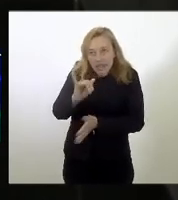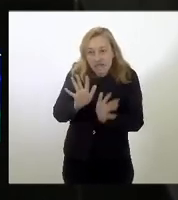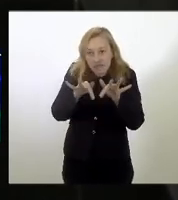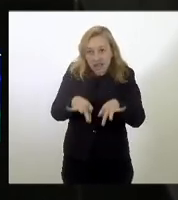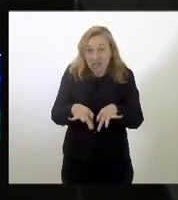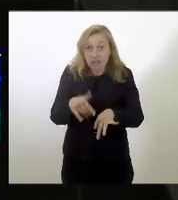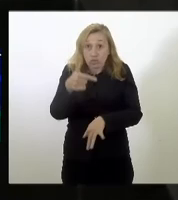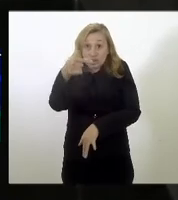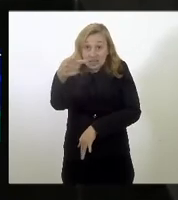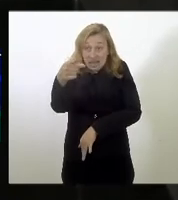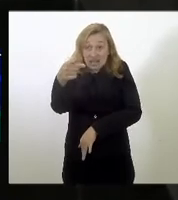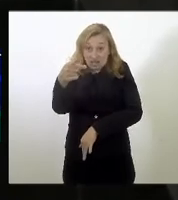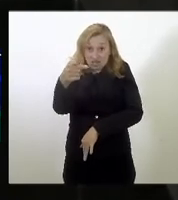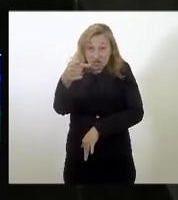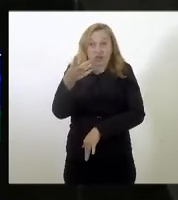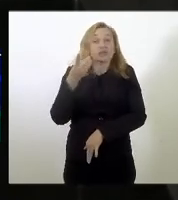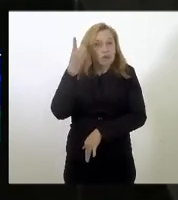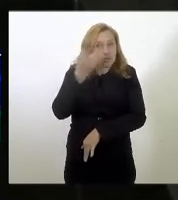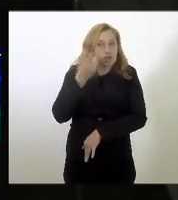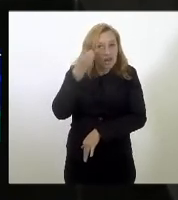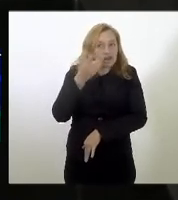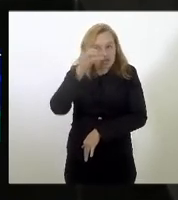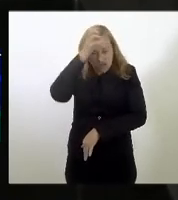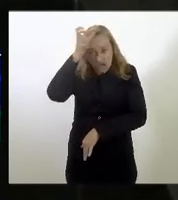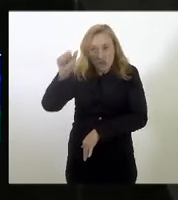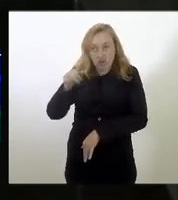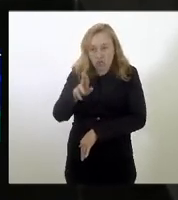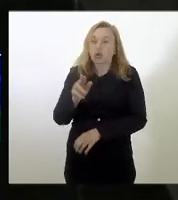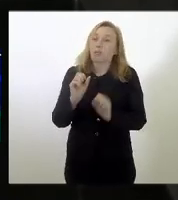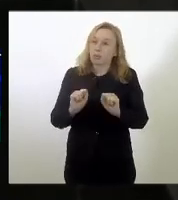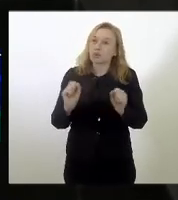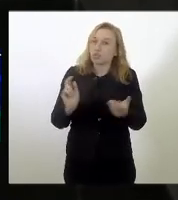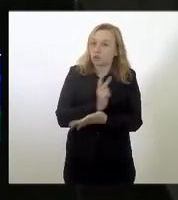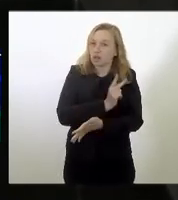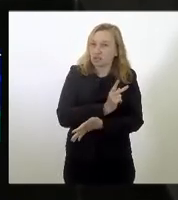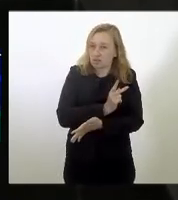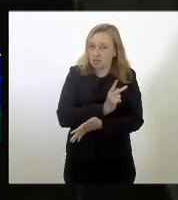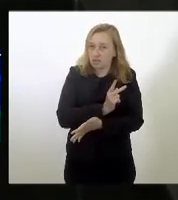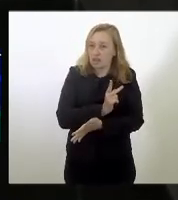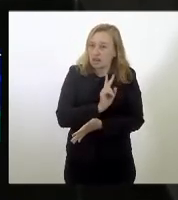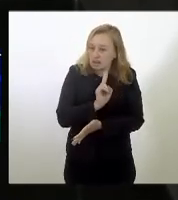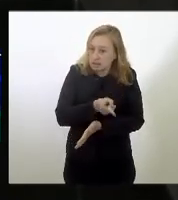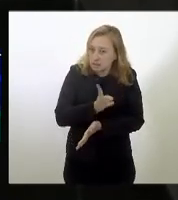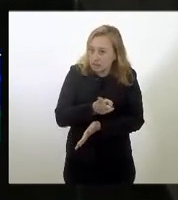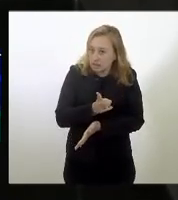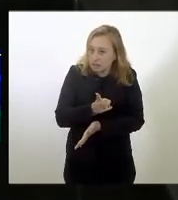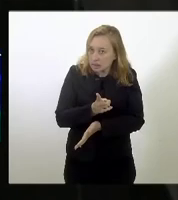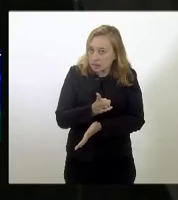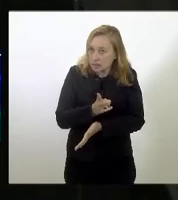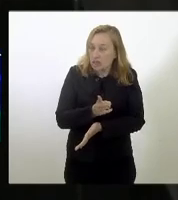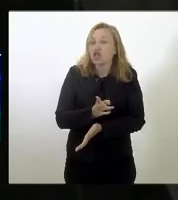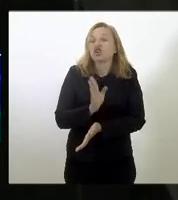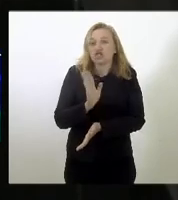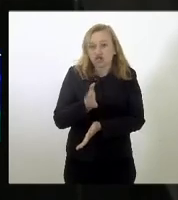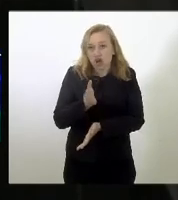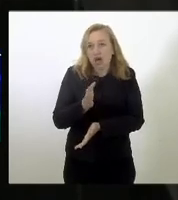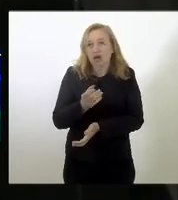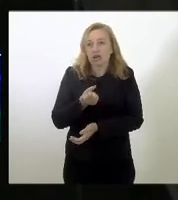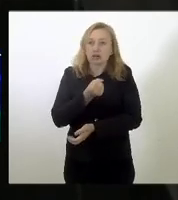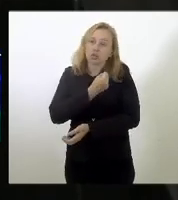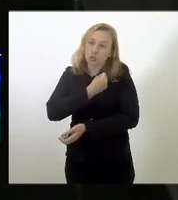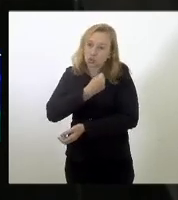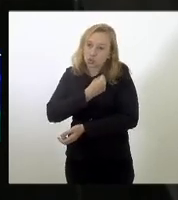são 7, deputada Tia Ju, que podem ocorrer concomitantemente, e já estamos com esse